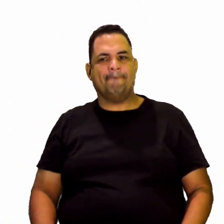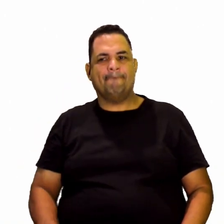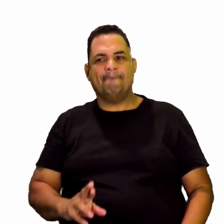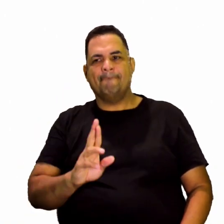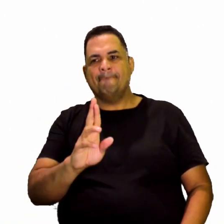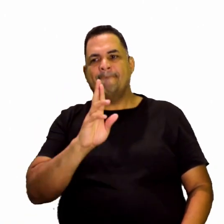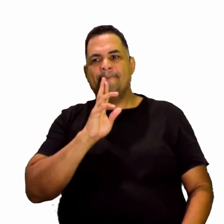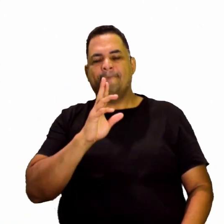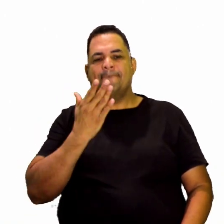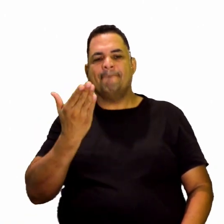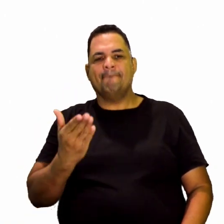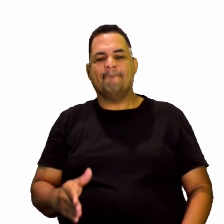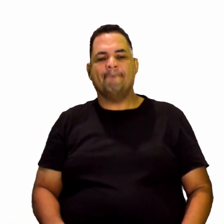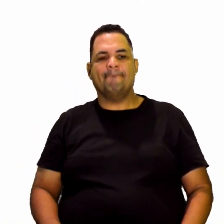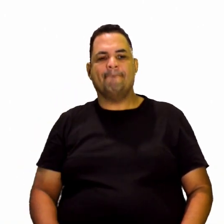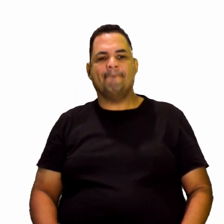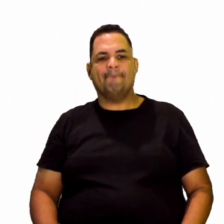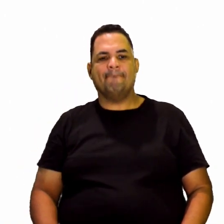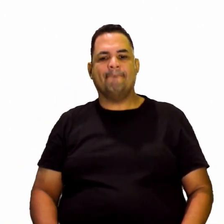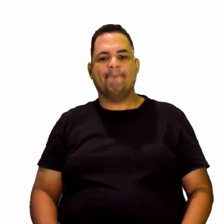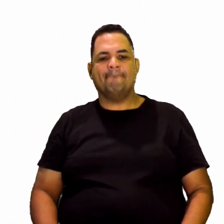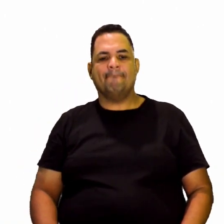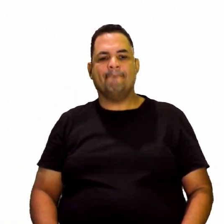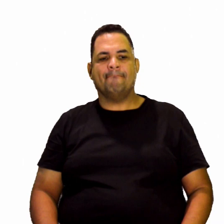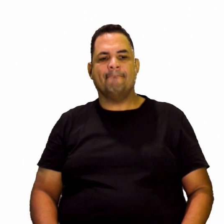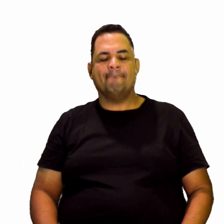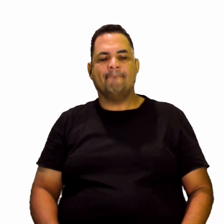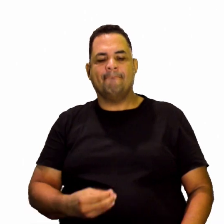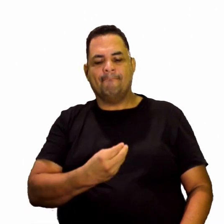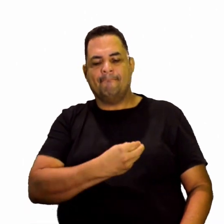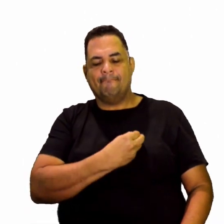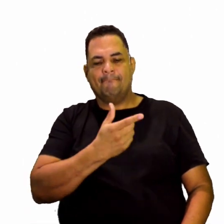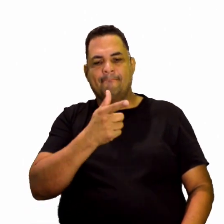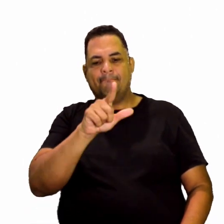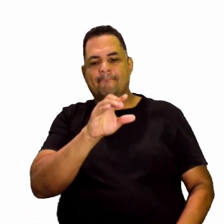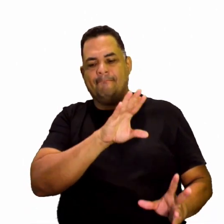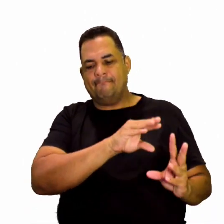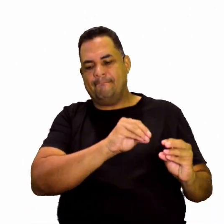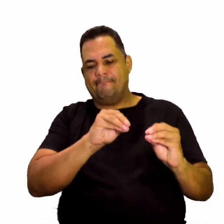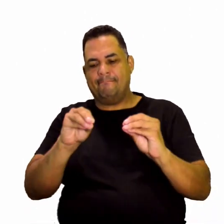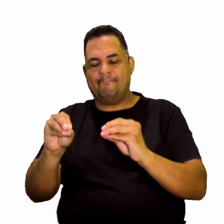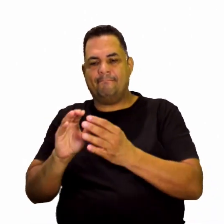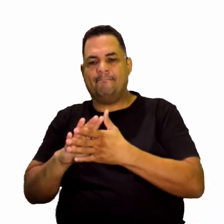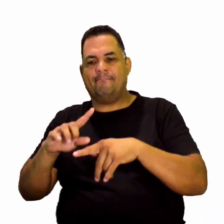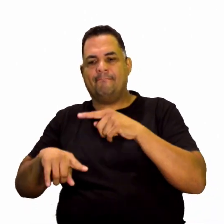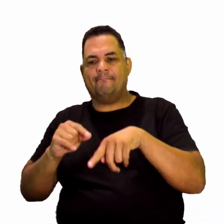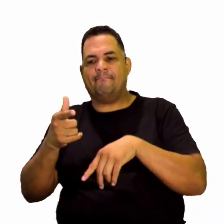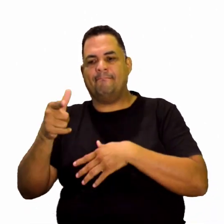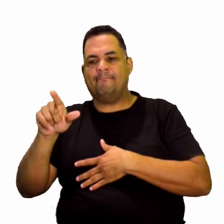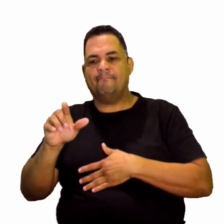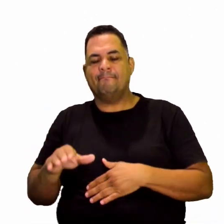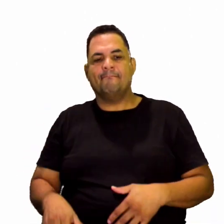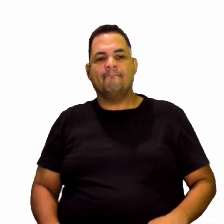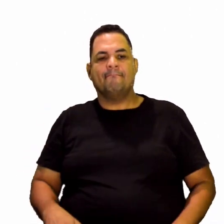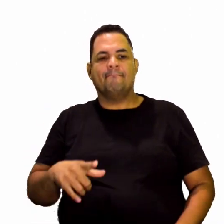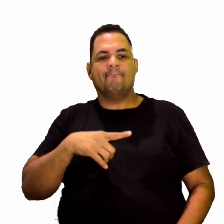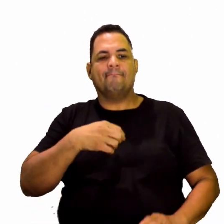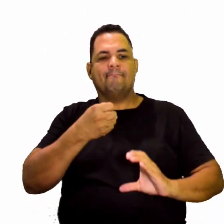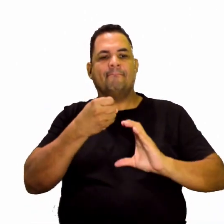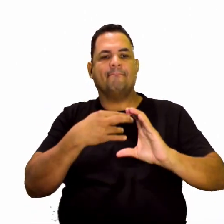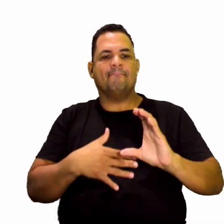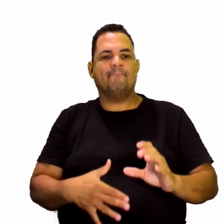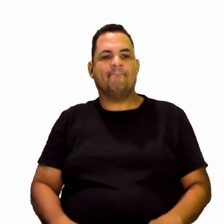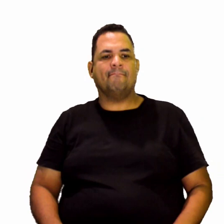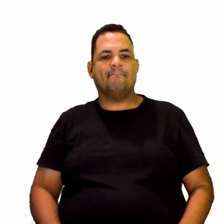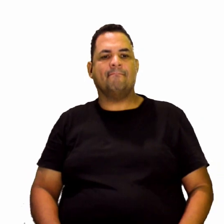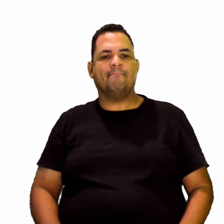aquela resposta, né? Que um ser leva o material genético que eu quero para dentro de outro. Quem tem essa